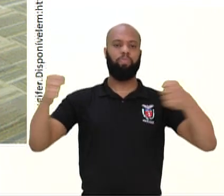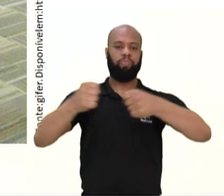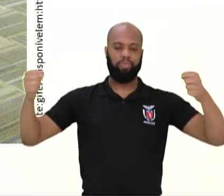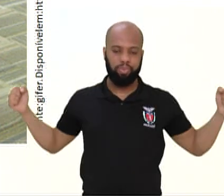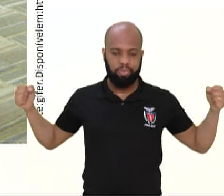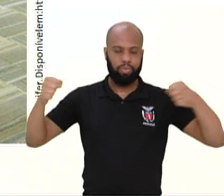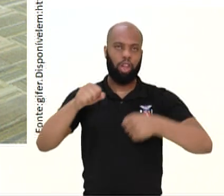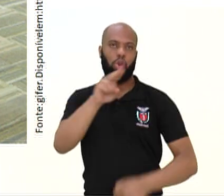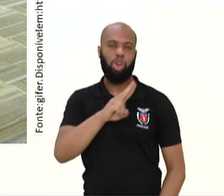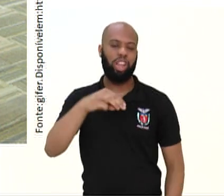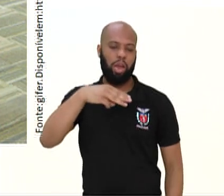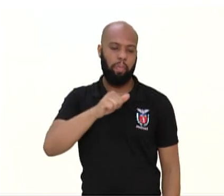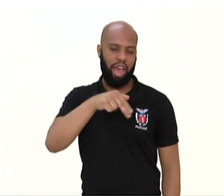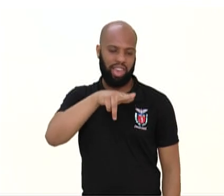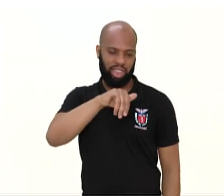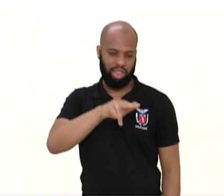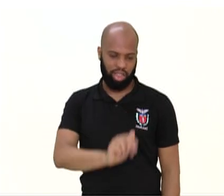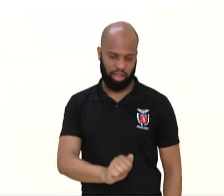máquina.